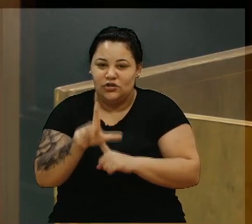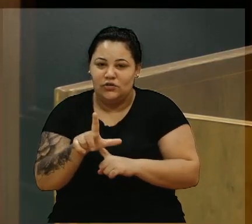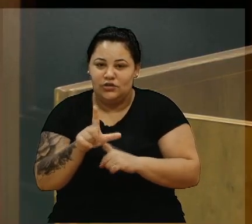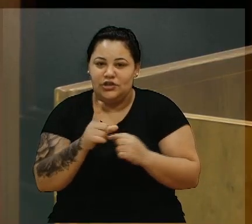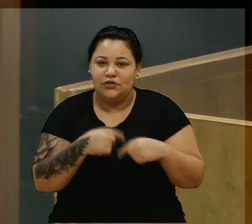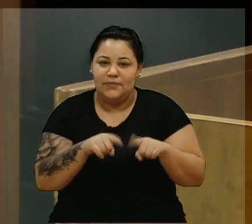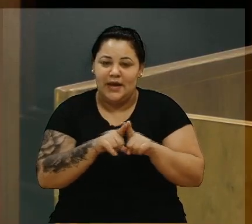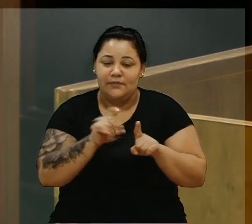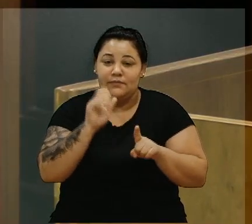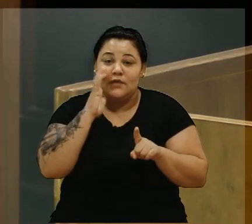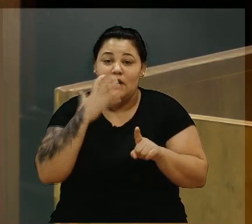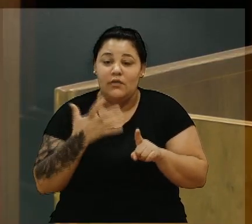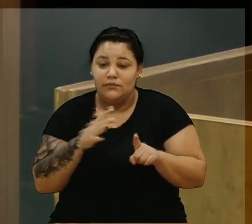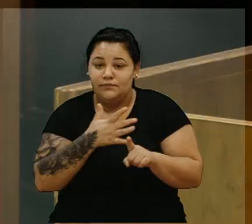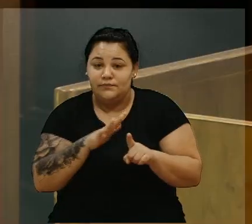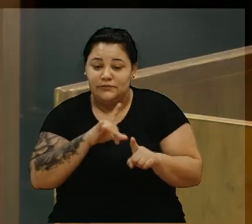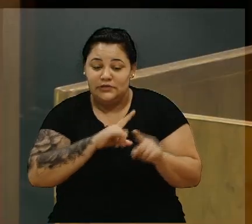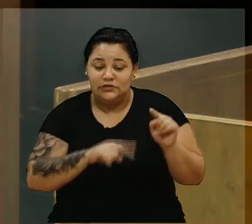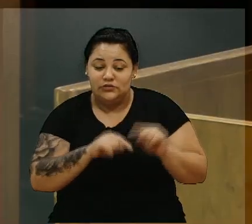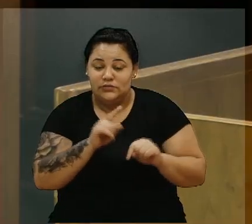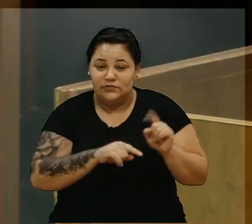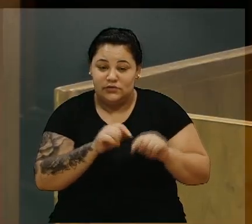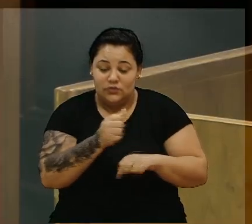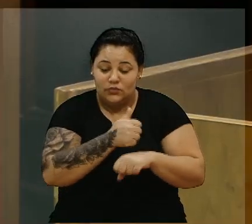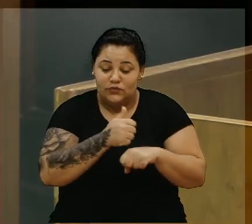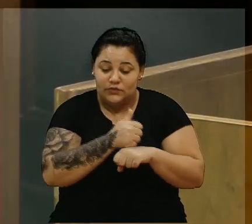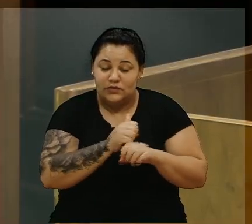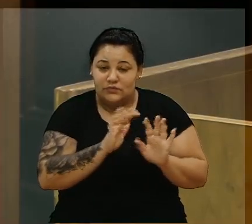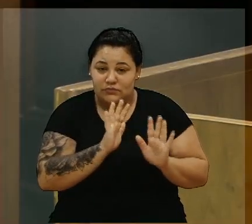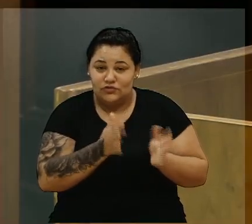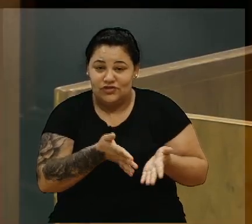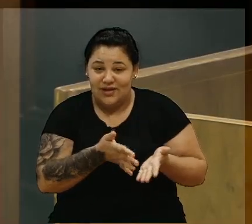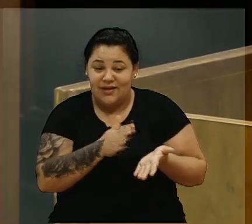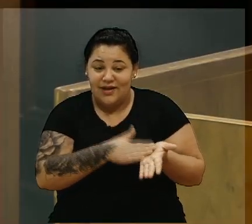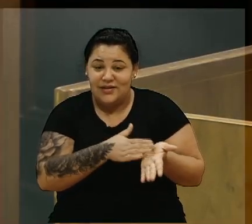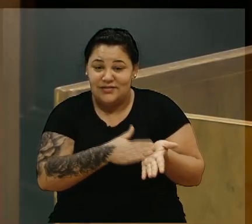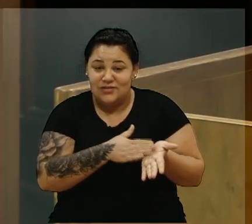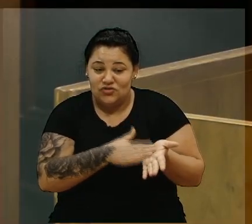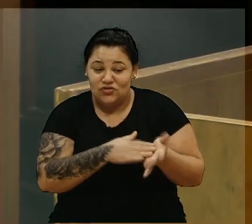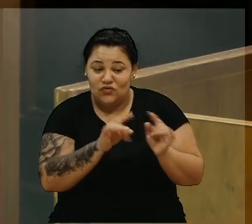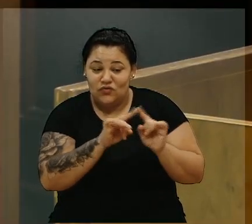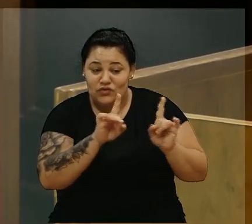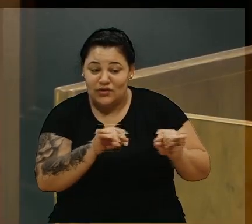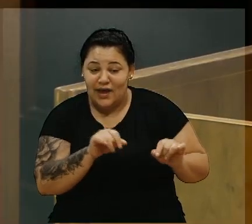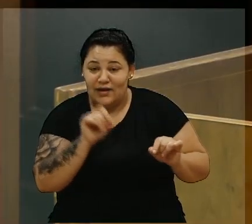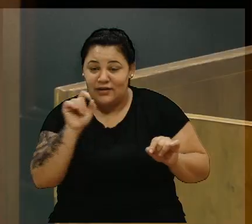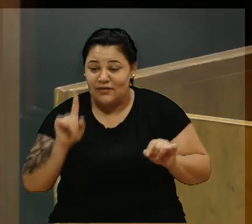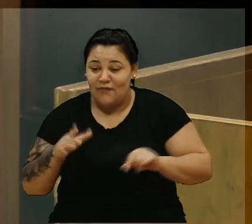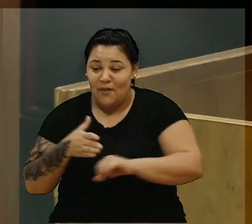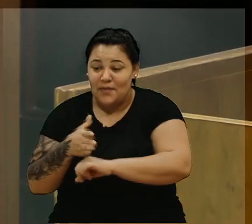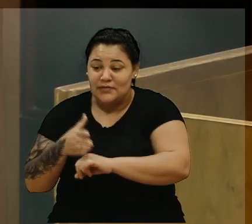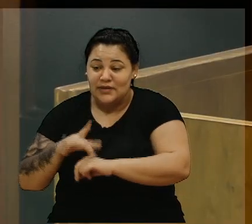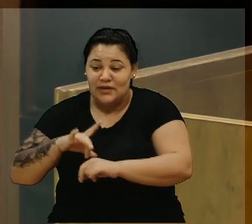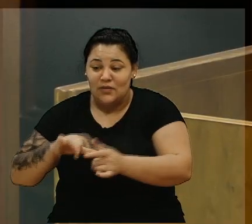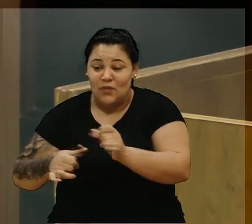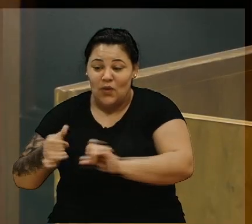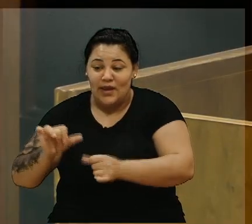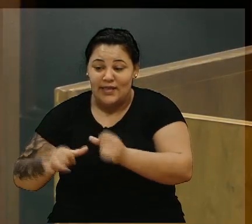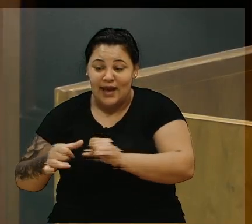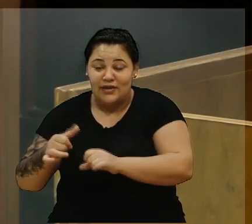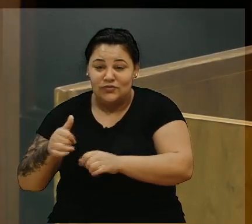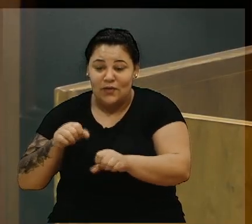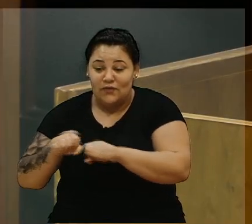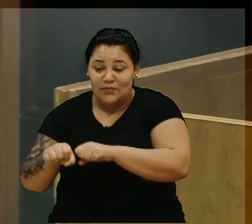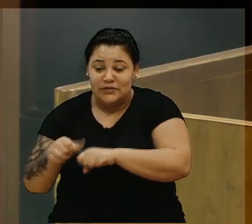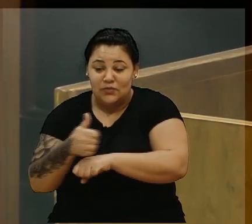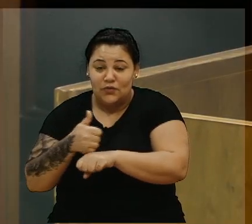vezes, são atividades profissionais que exigem do trabalhador que vai atuar nela uma qualificação profissional constante, quase